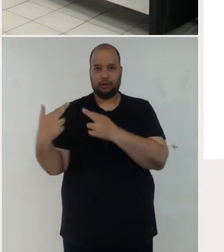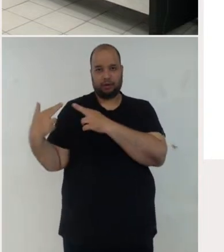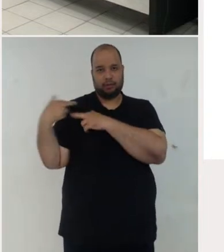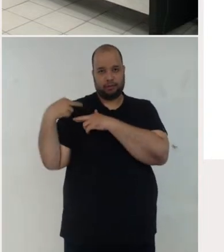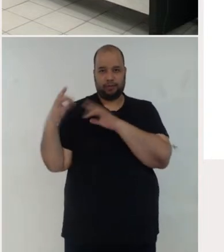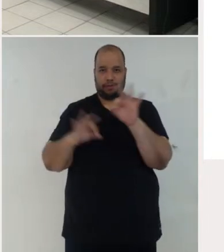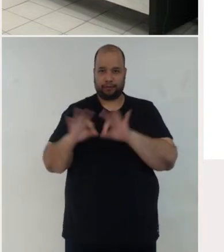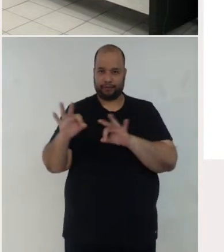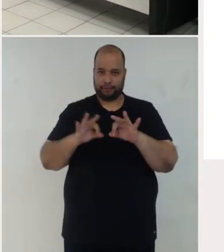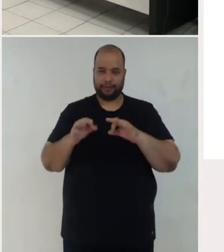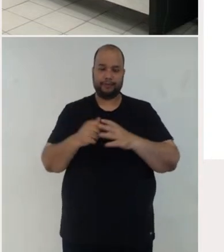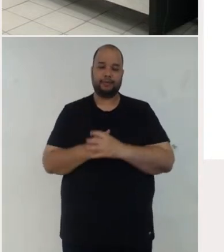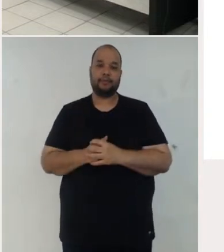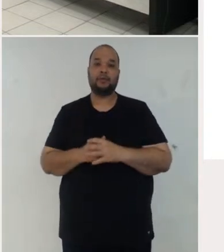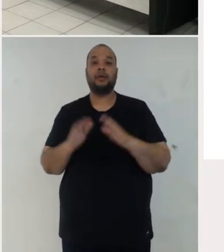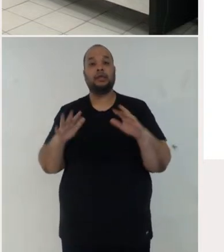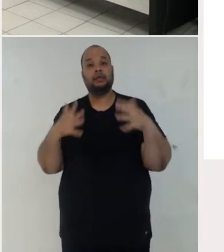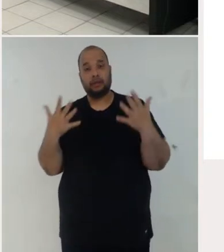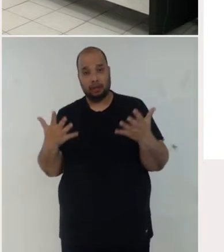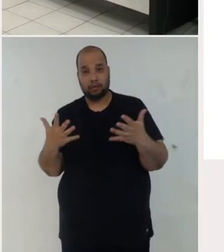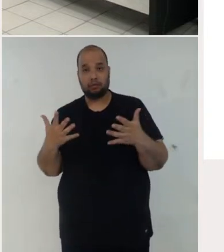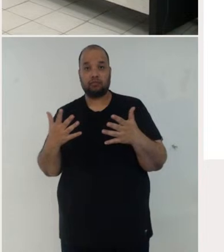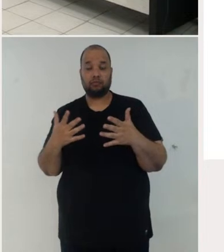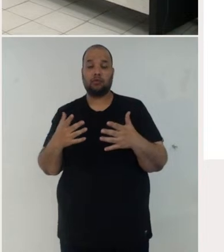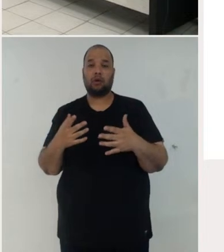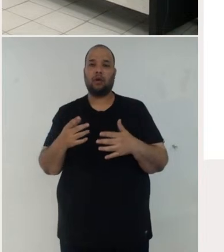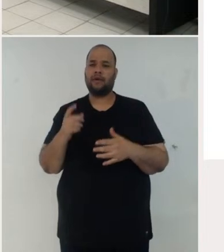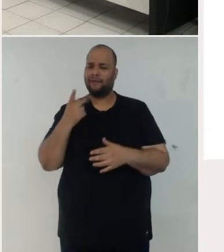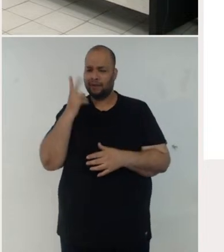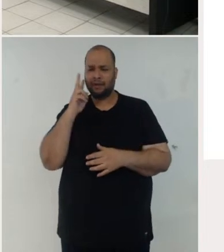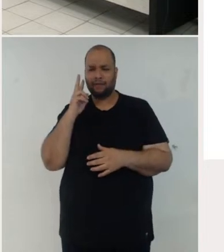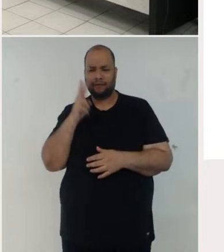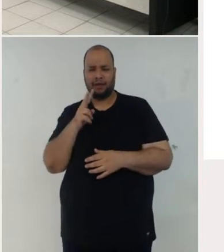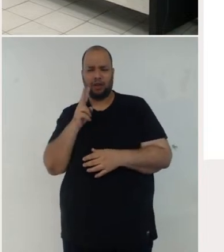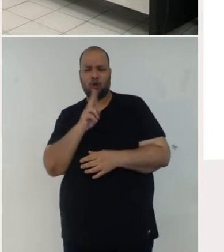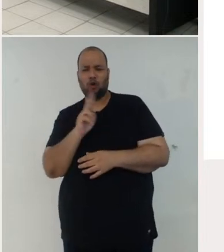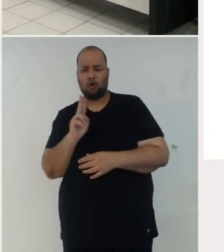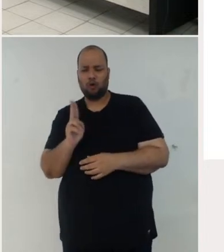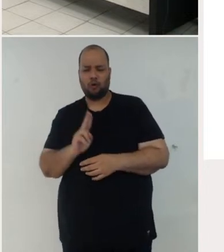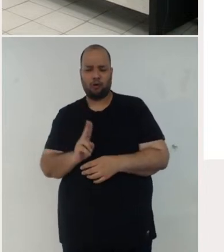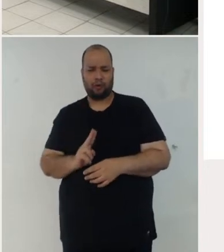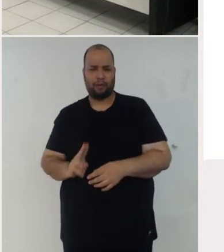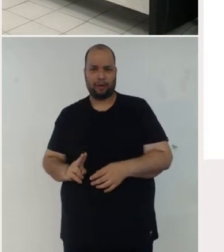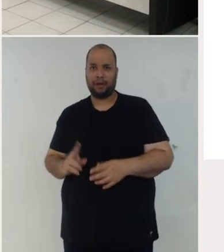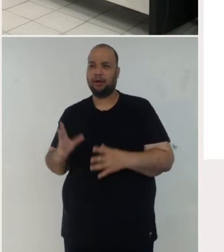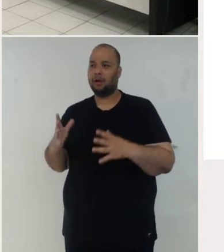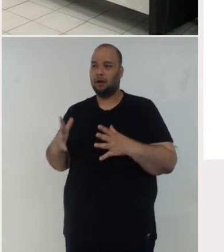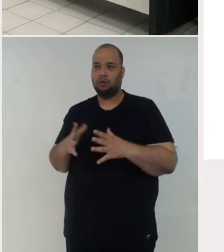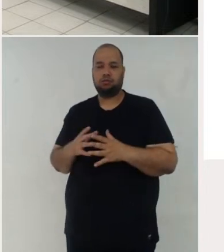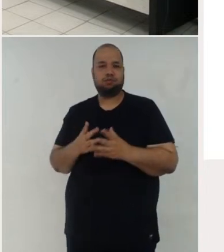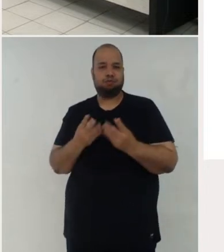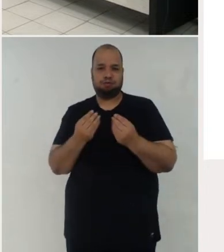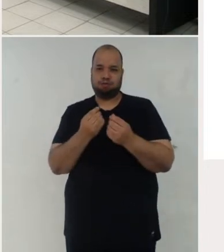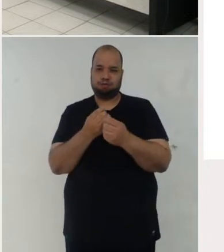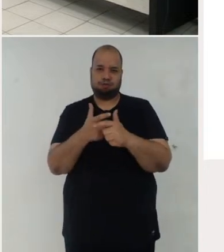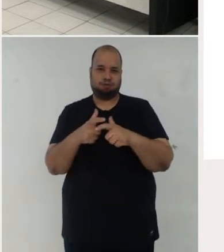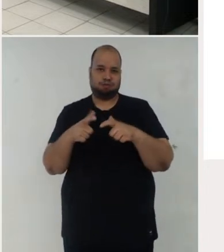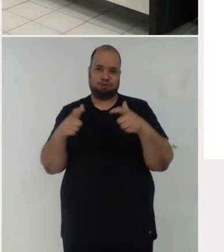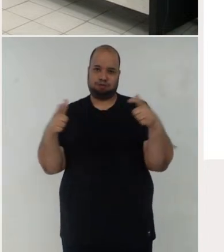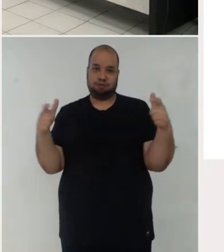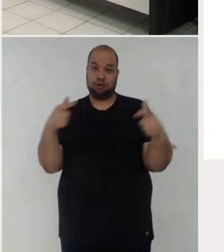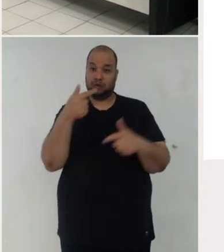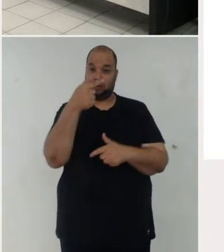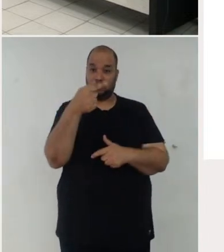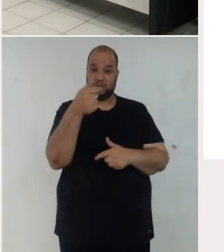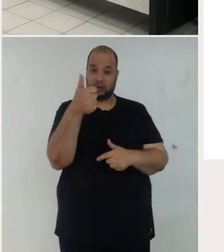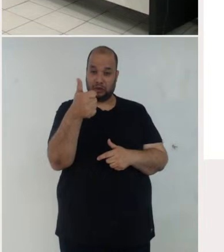Então, essa, vejam, são poucos nomes que eu citei aqui. Para esse volume de trabalho que tivemos, 71